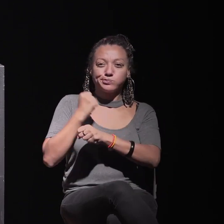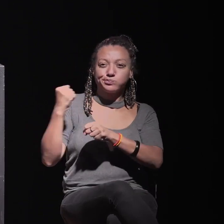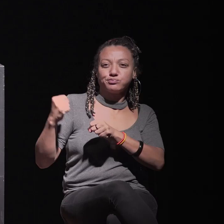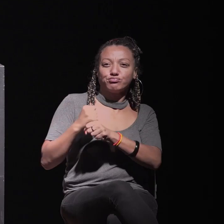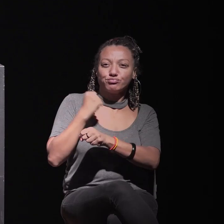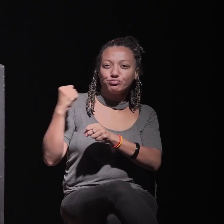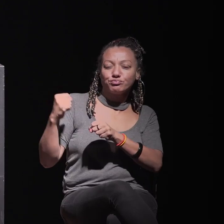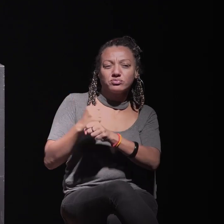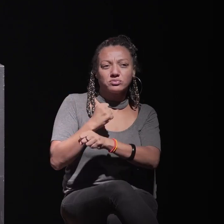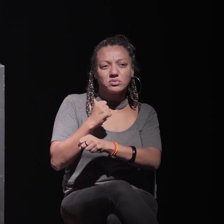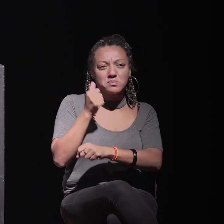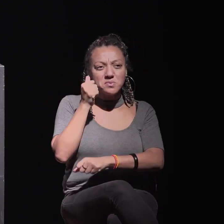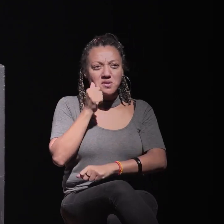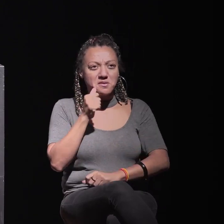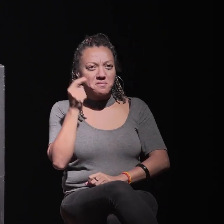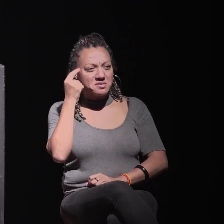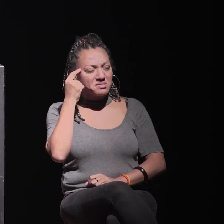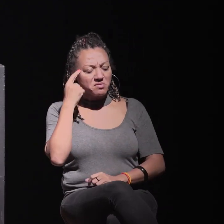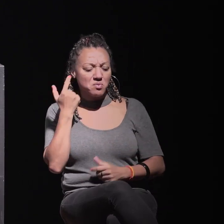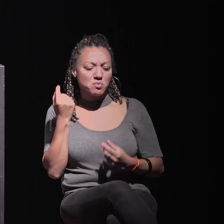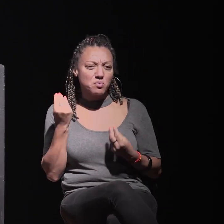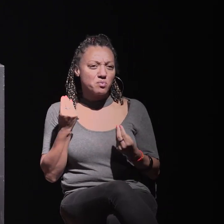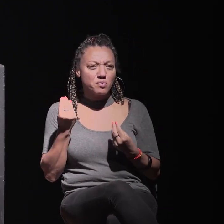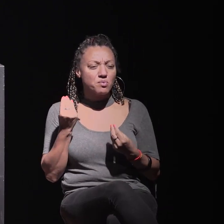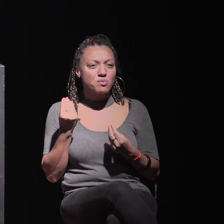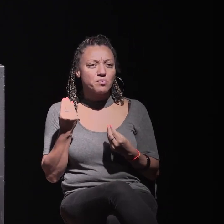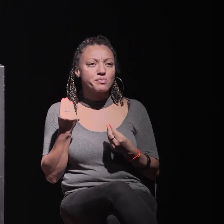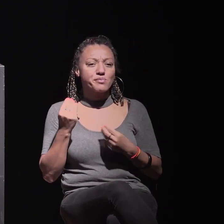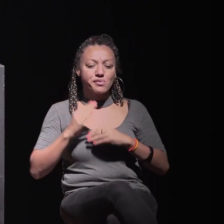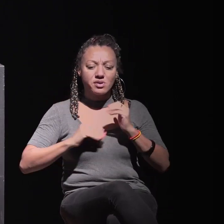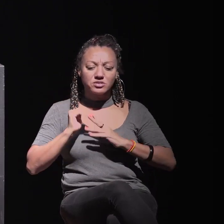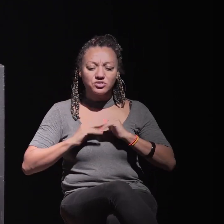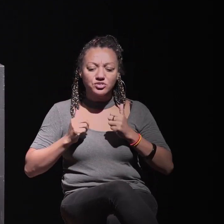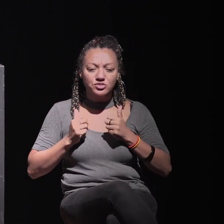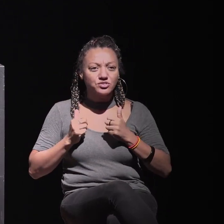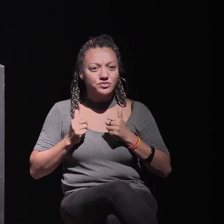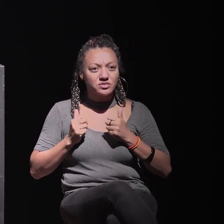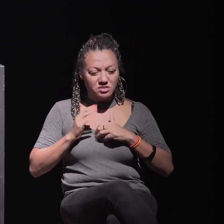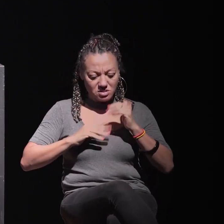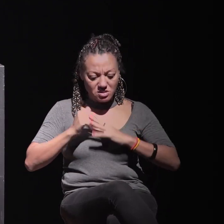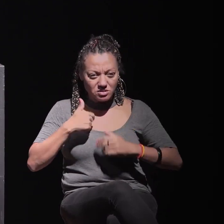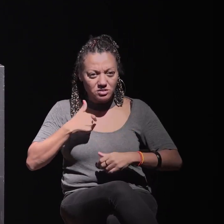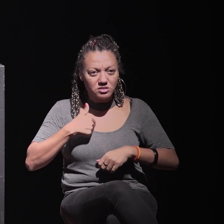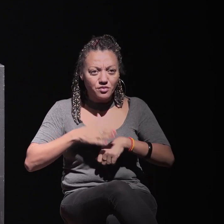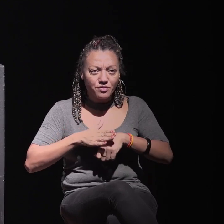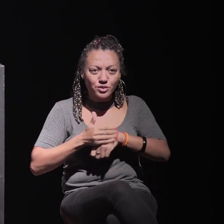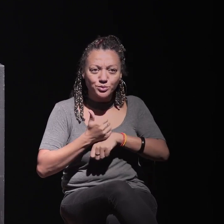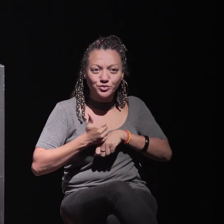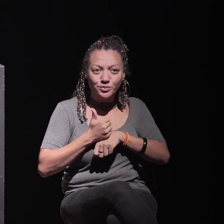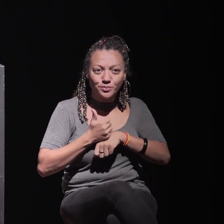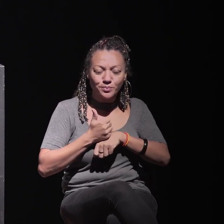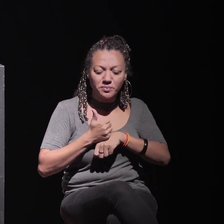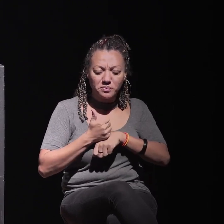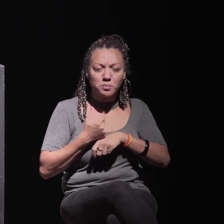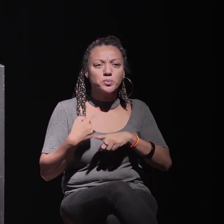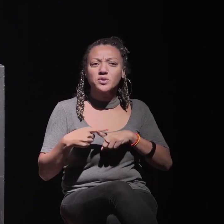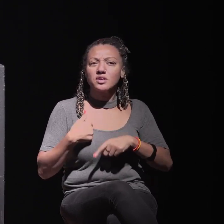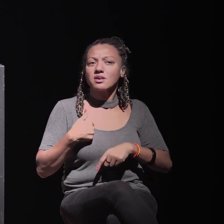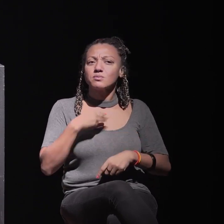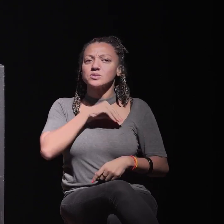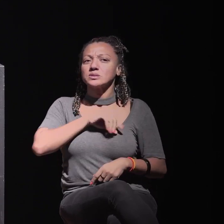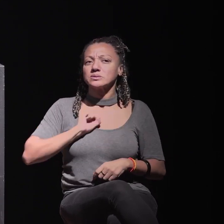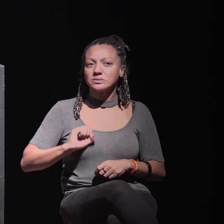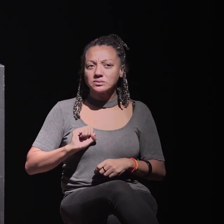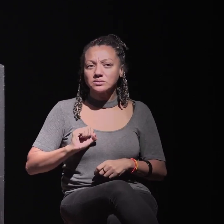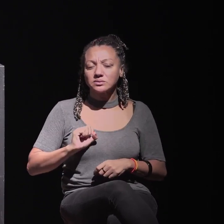exemplo, questionando o lugar e as atividades que eram atribuídas a elas. Eu vi mulheres que passaram por situações